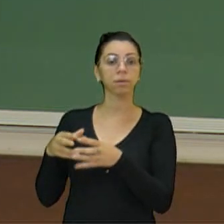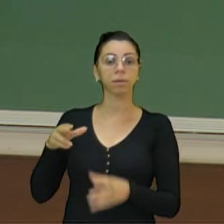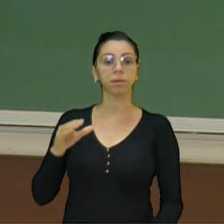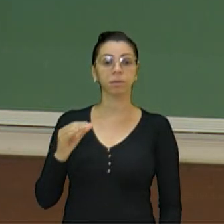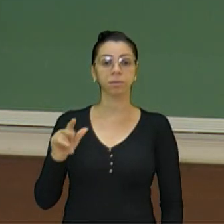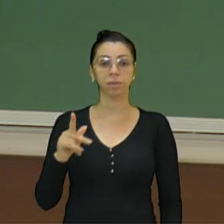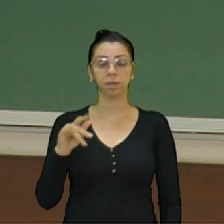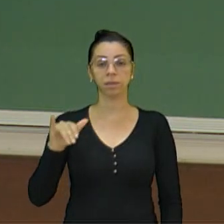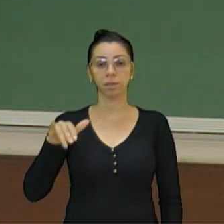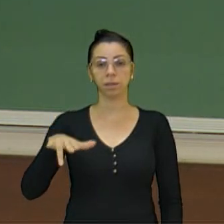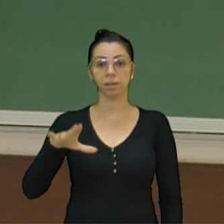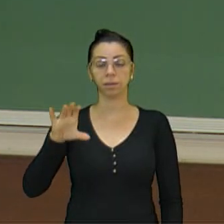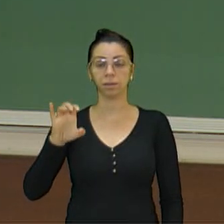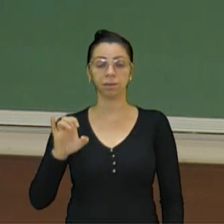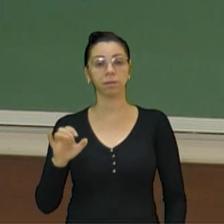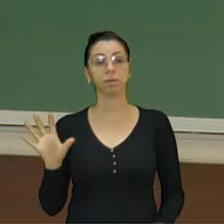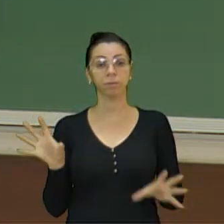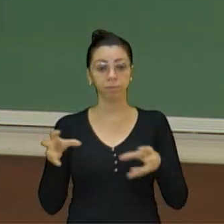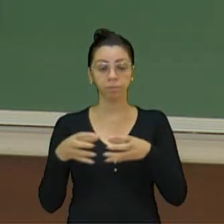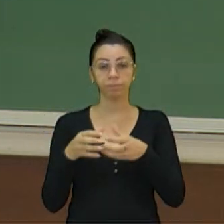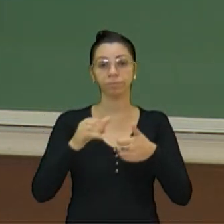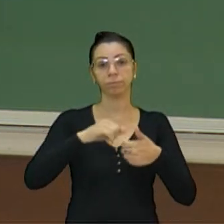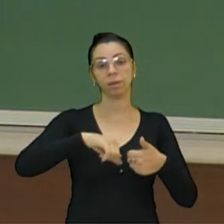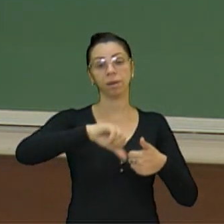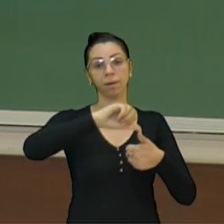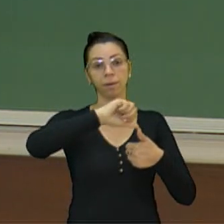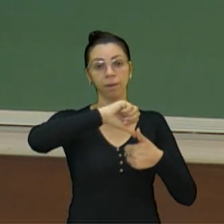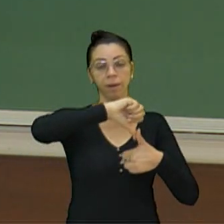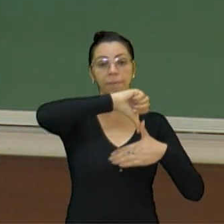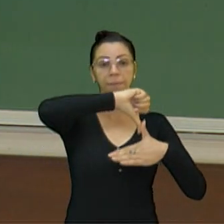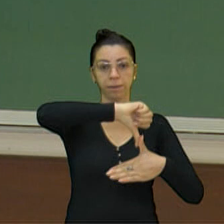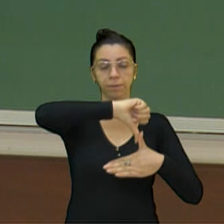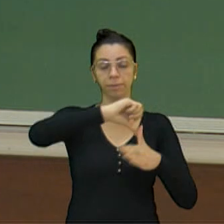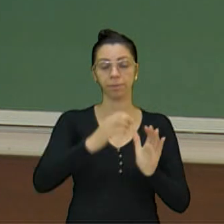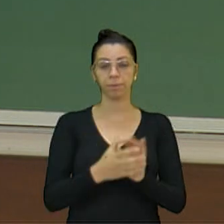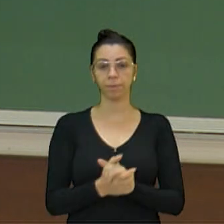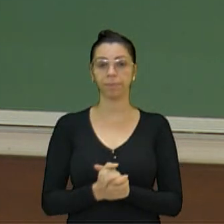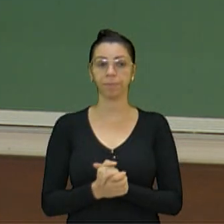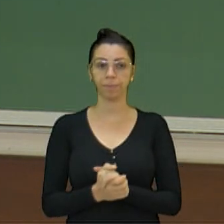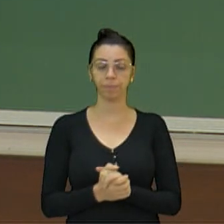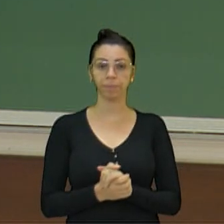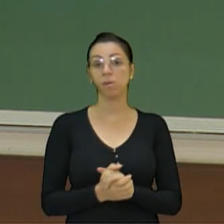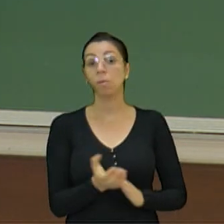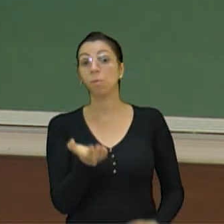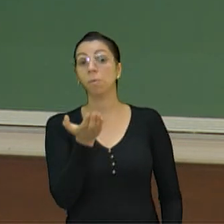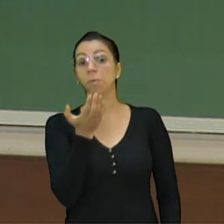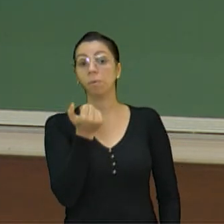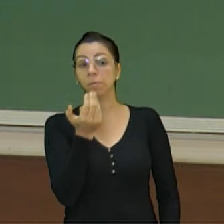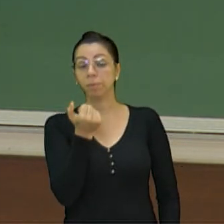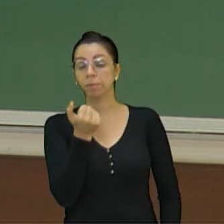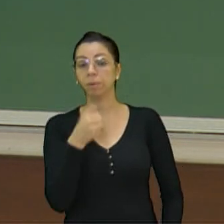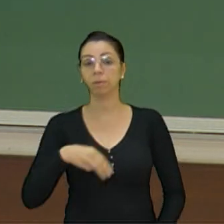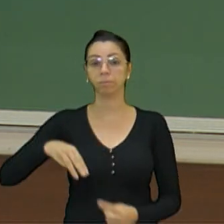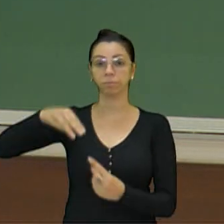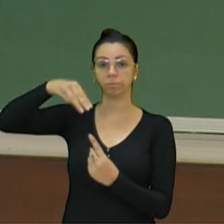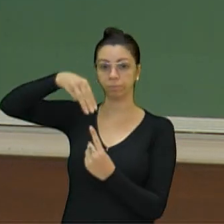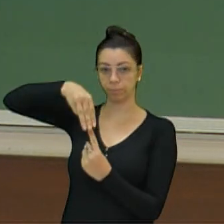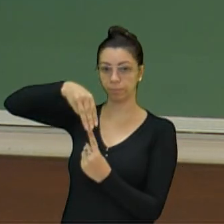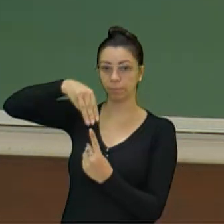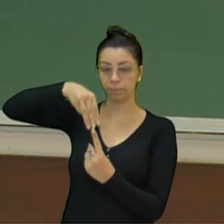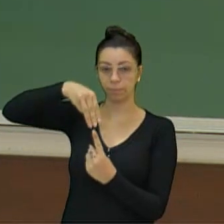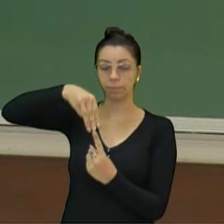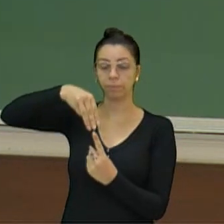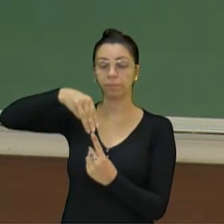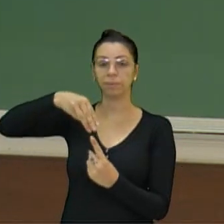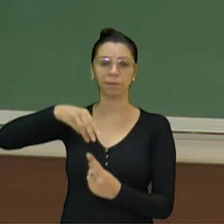daí elas se uniram aqui na América do Sul. Fast food. Nós temos aqui, né, o McDonald's, é